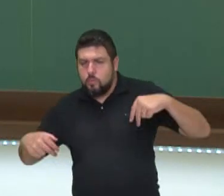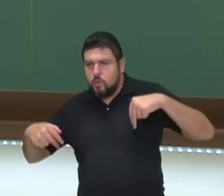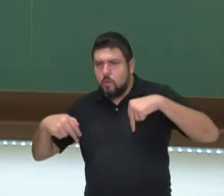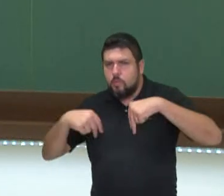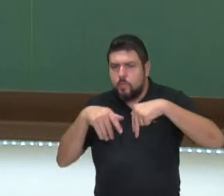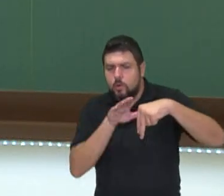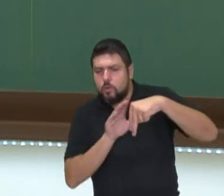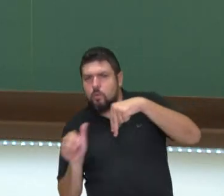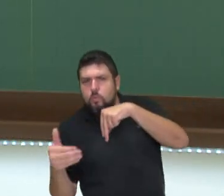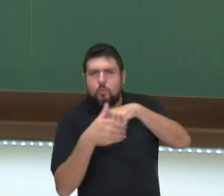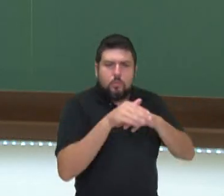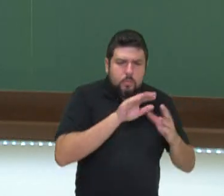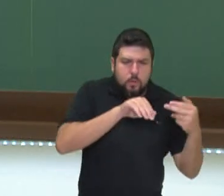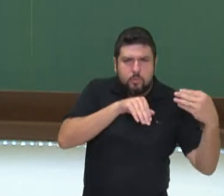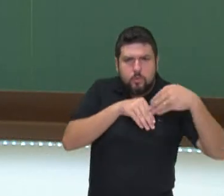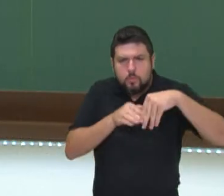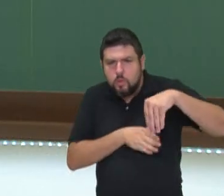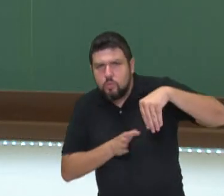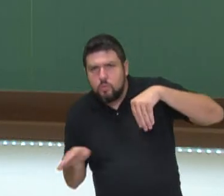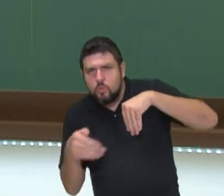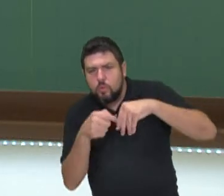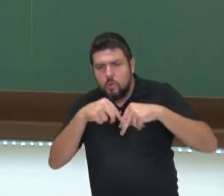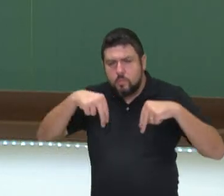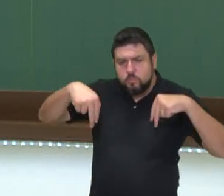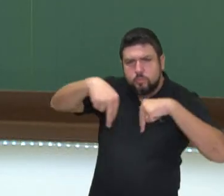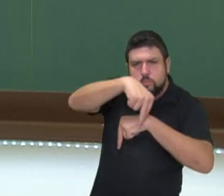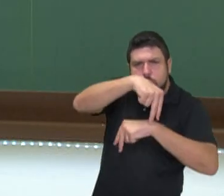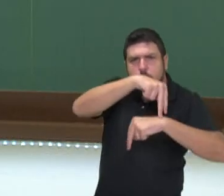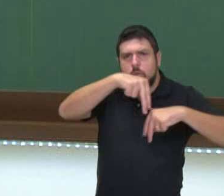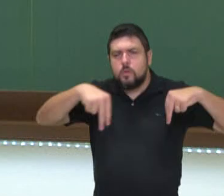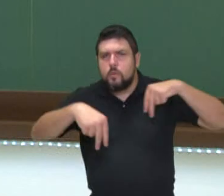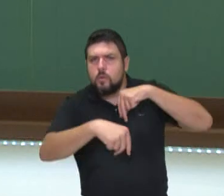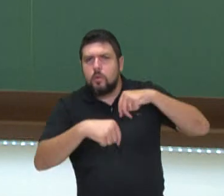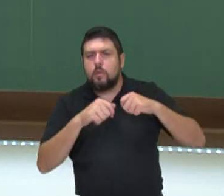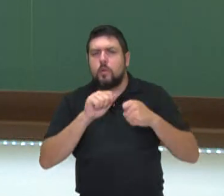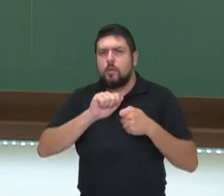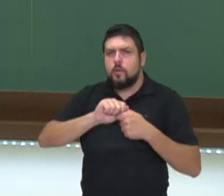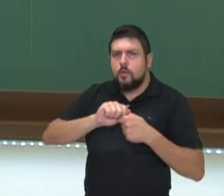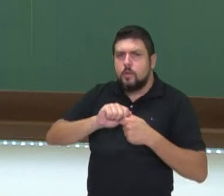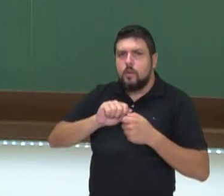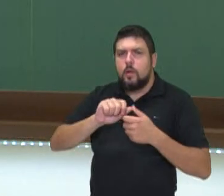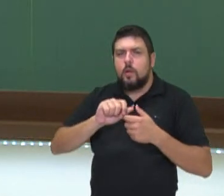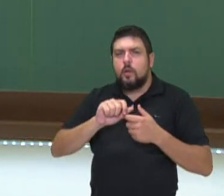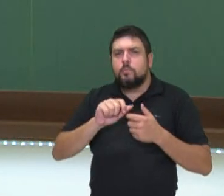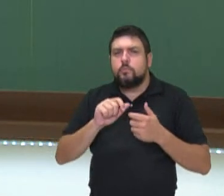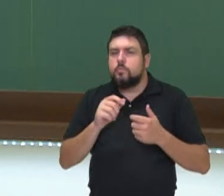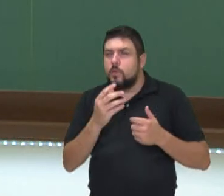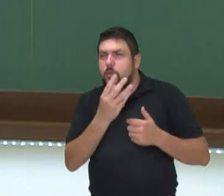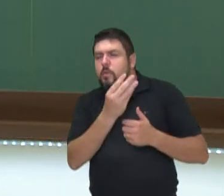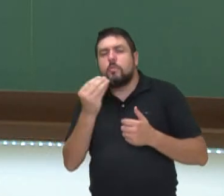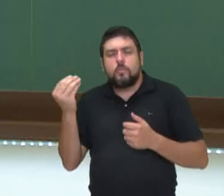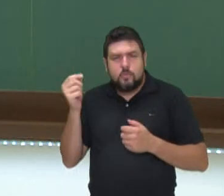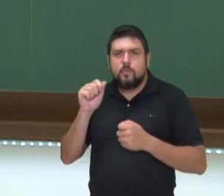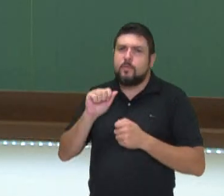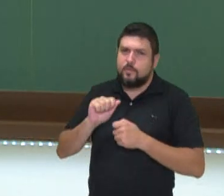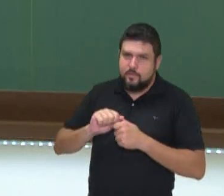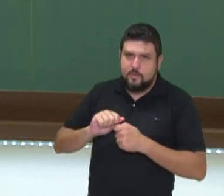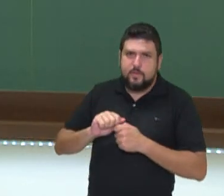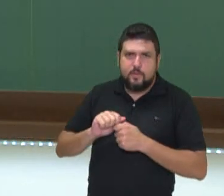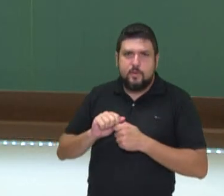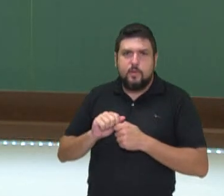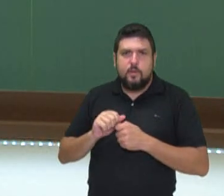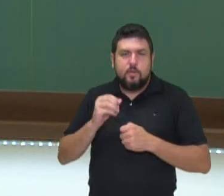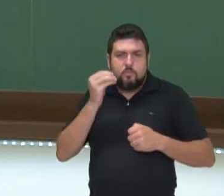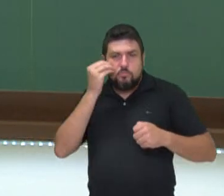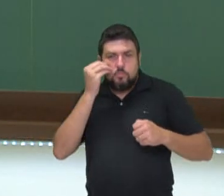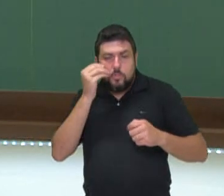jogo maravilhoso de arte, fazer algumas, né? Como muitos jogadores aí fazem, né? Para